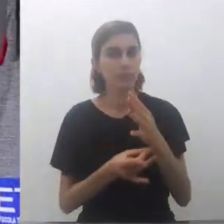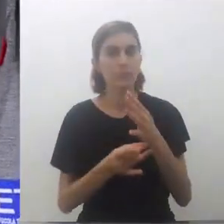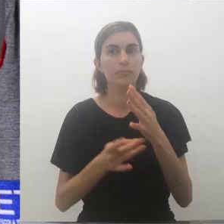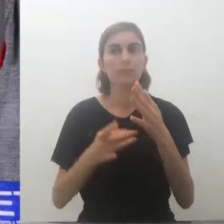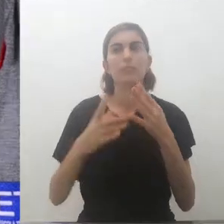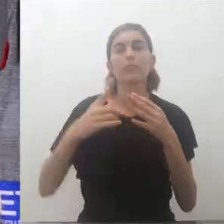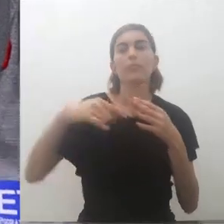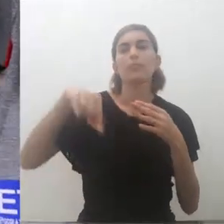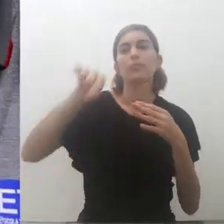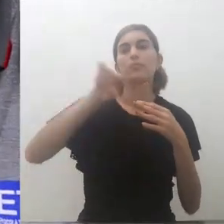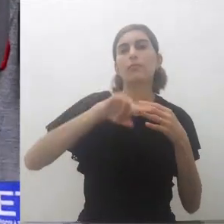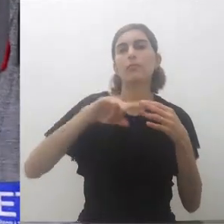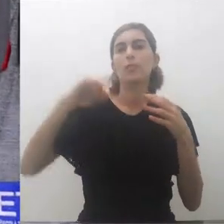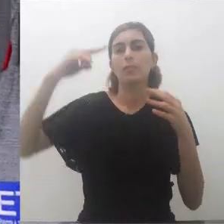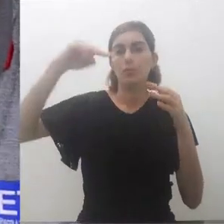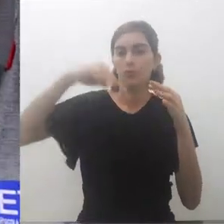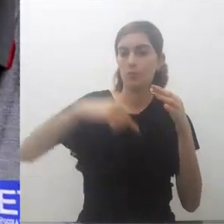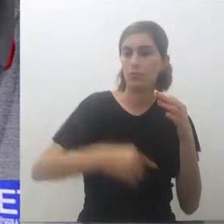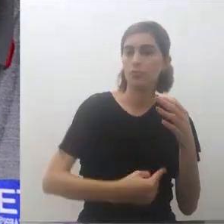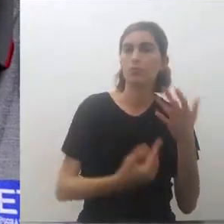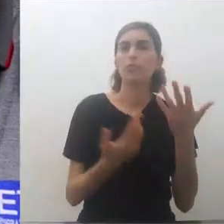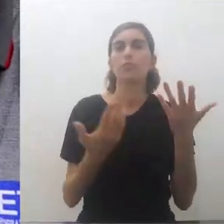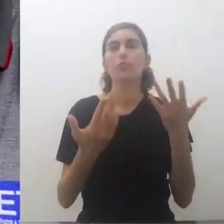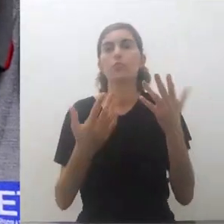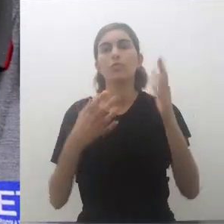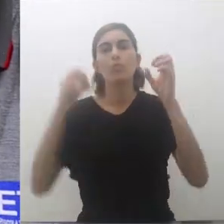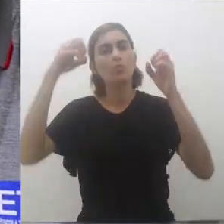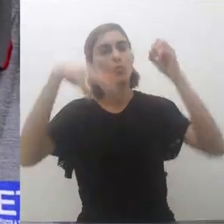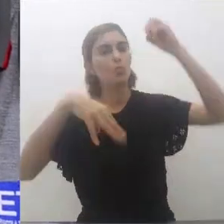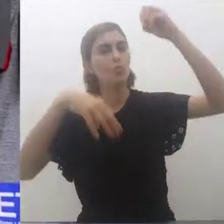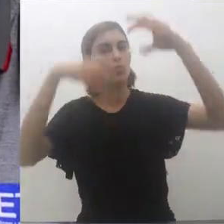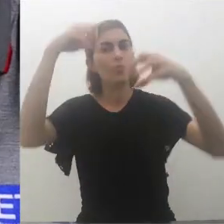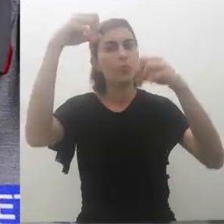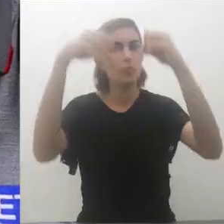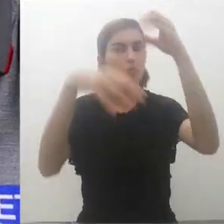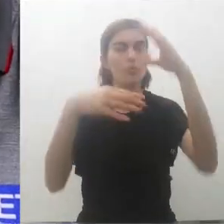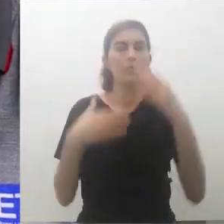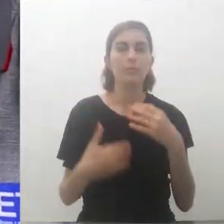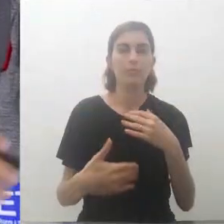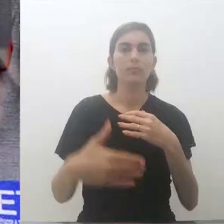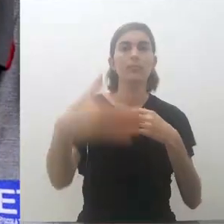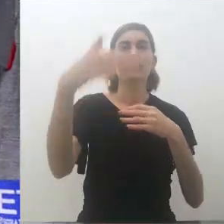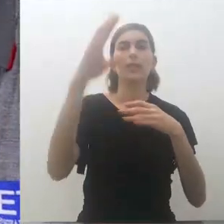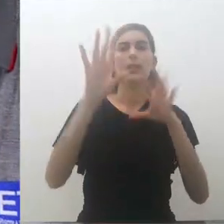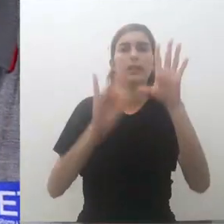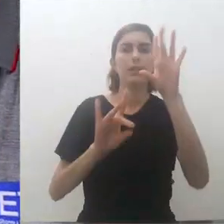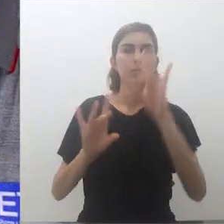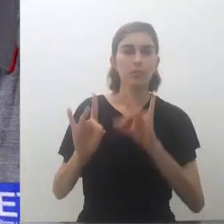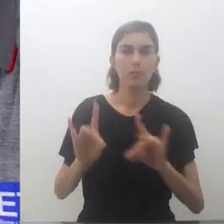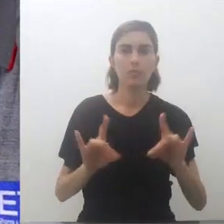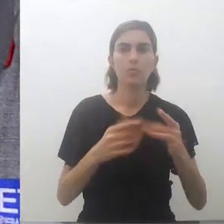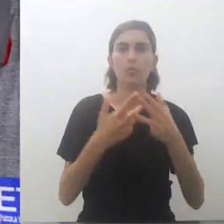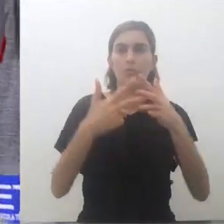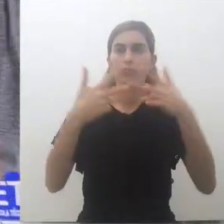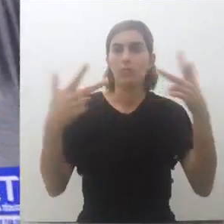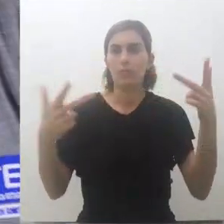sobre profundidade, luminosidade e textura que os objetos vão ter. Claro que aí